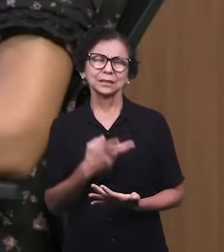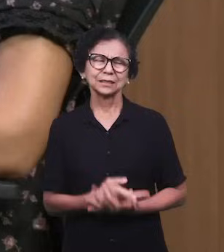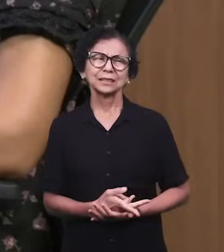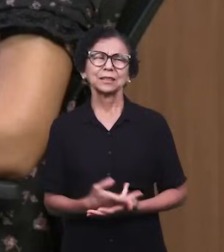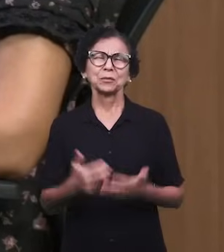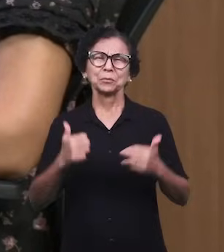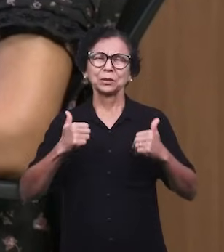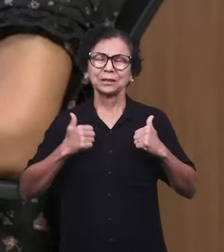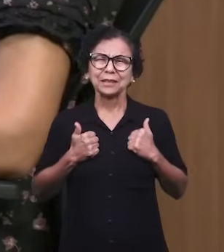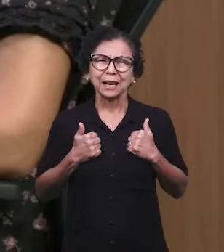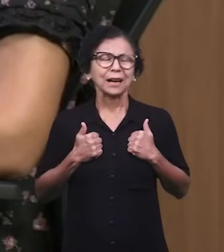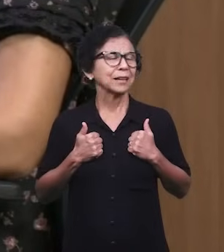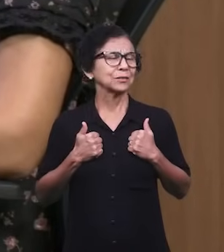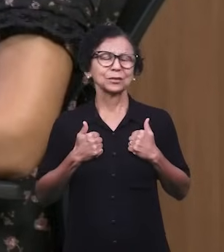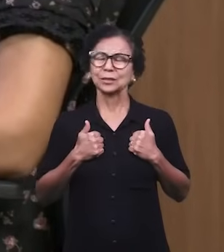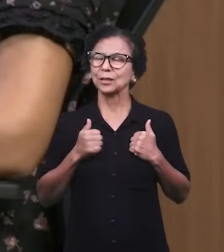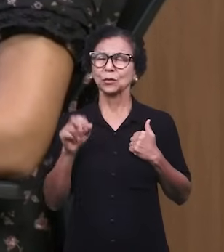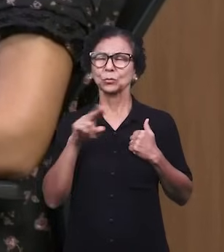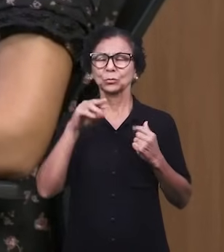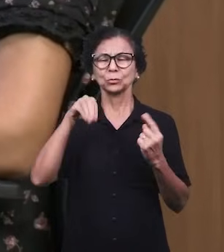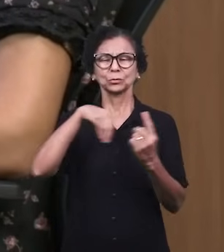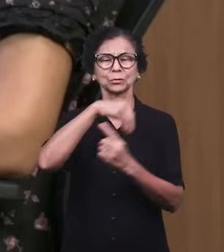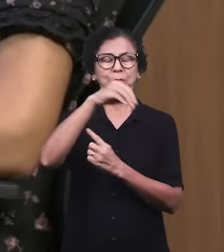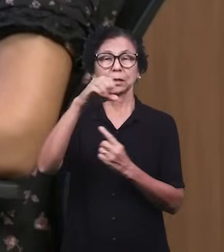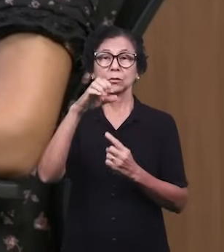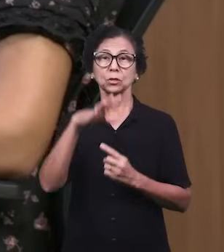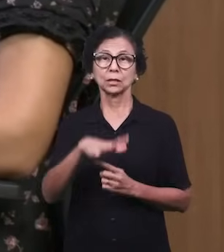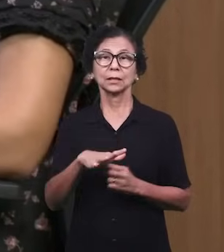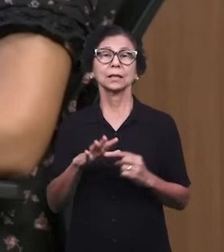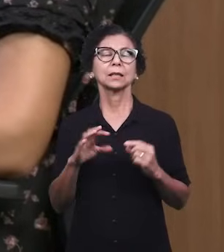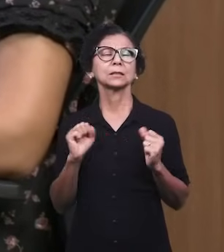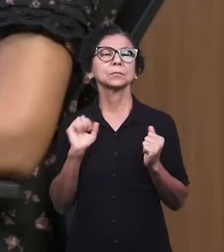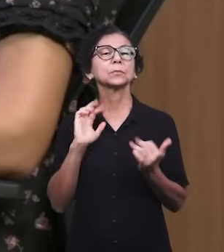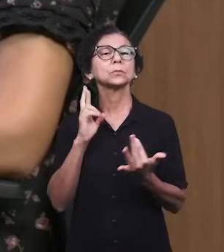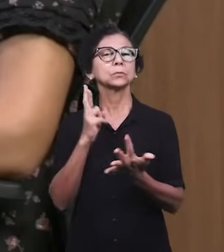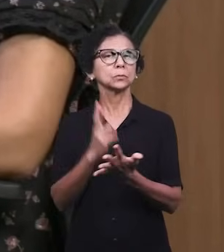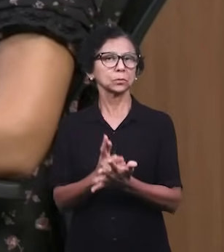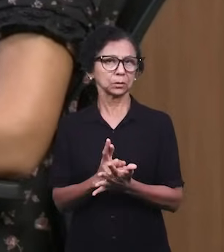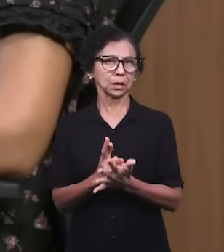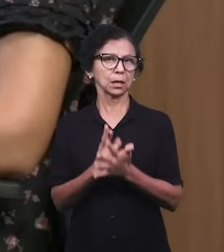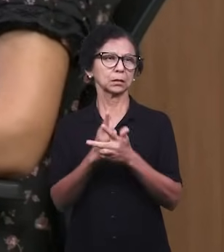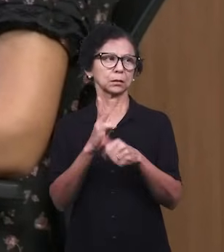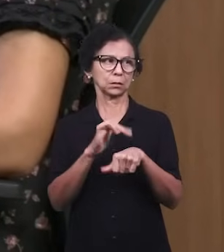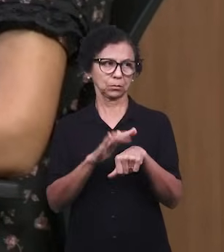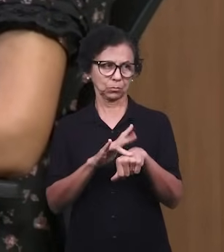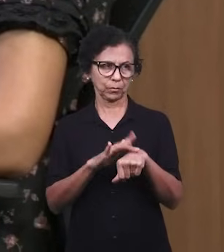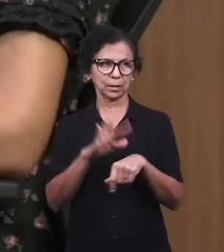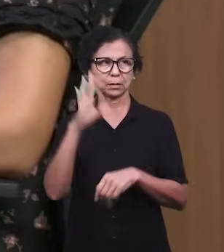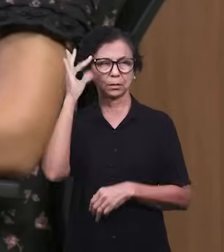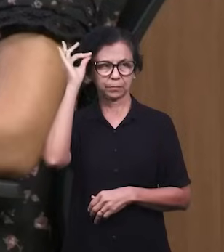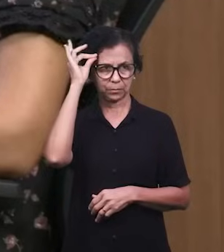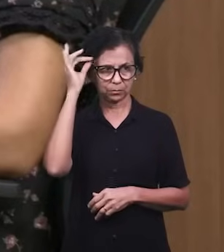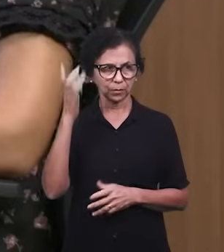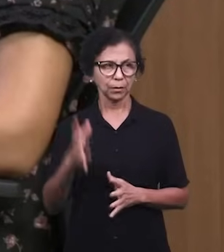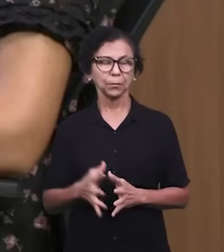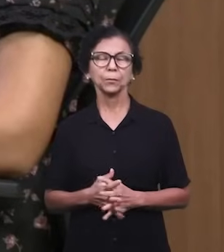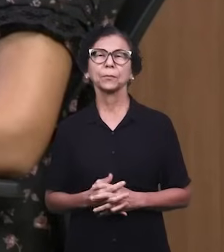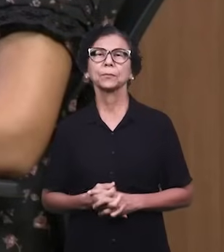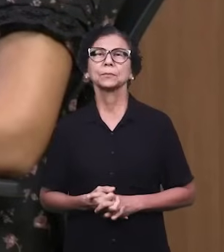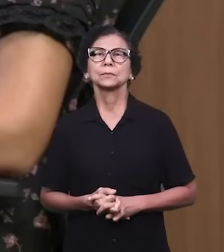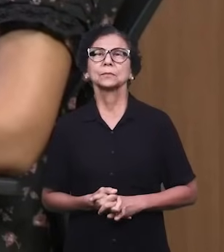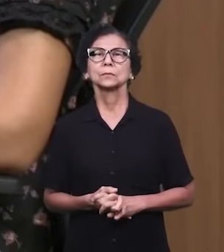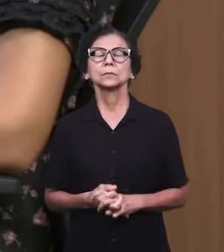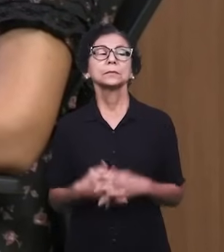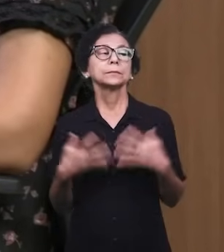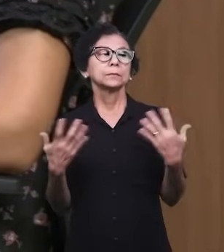ele pode ter essa enfermidade, né? Já que a gente está falando hoje de doenças, né? E a gente quer sempre a cura, lógico.